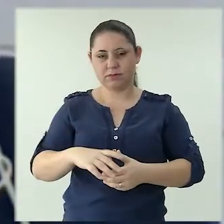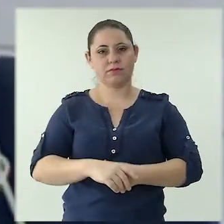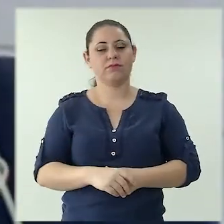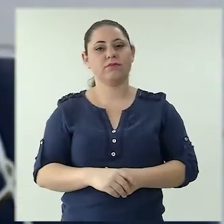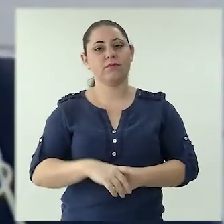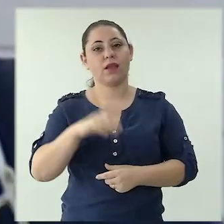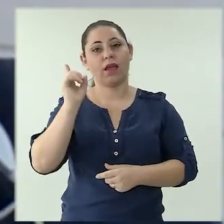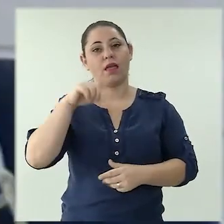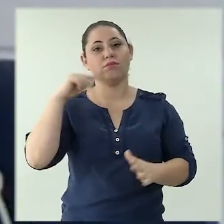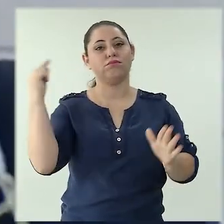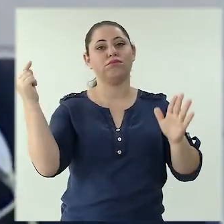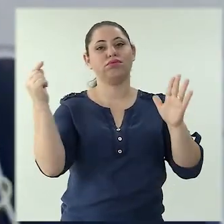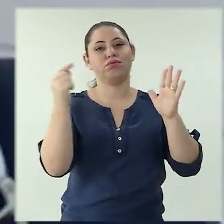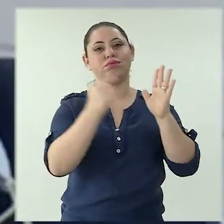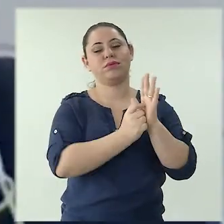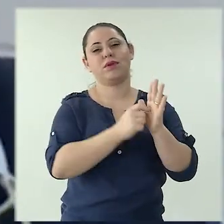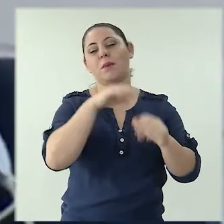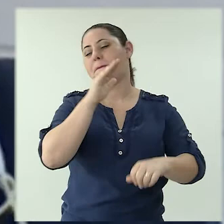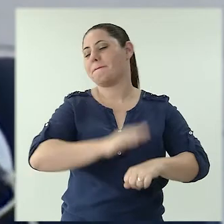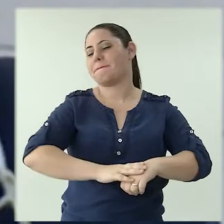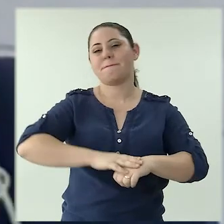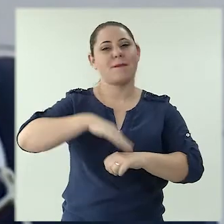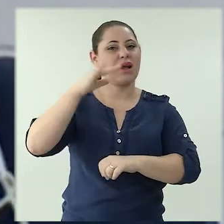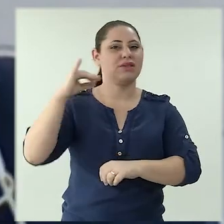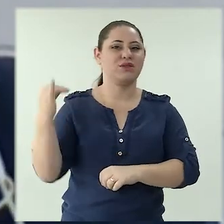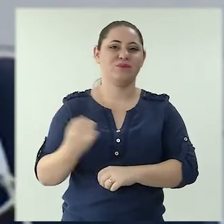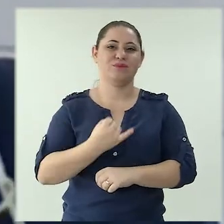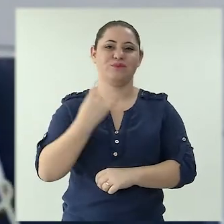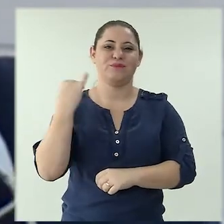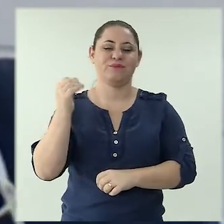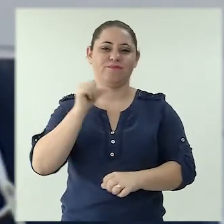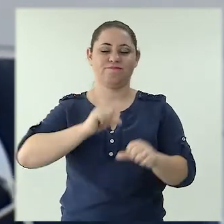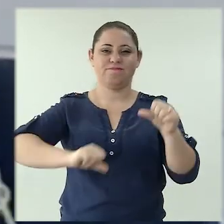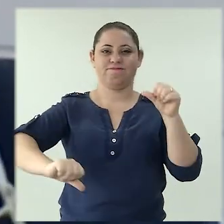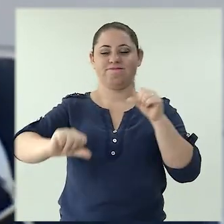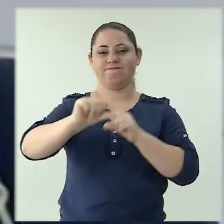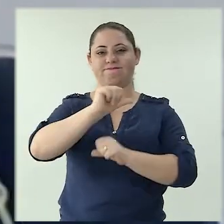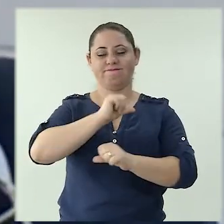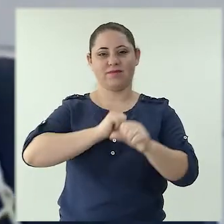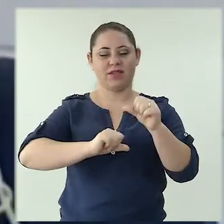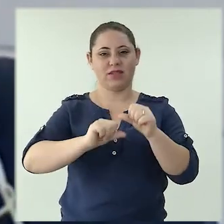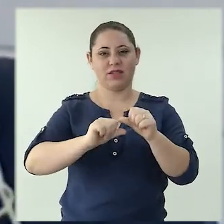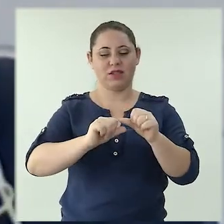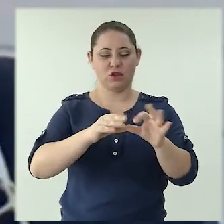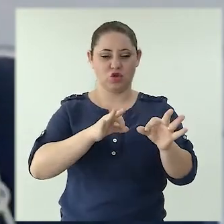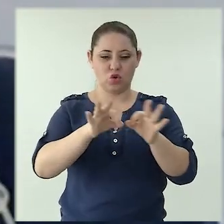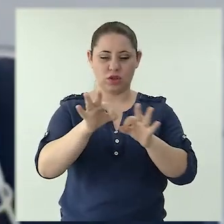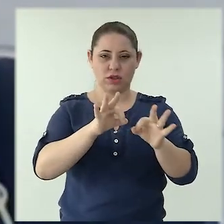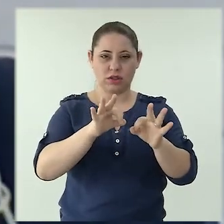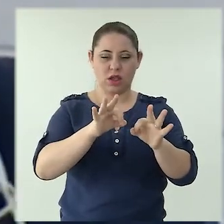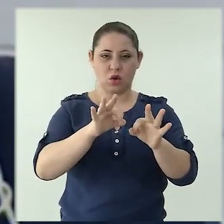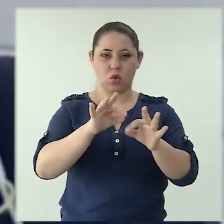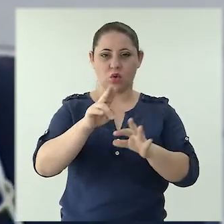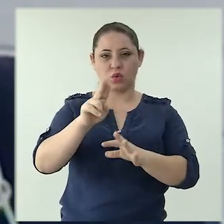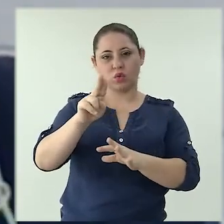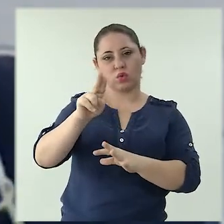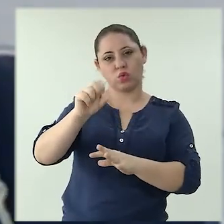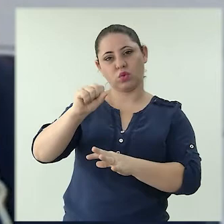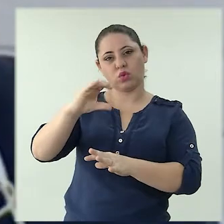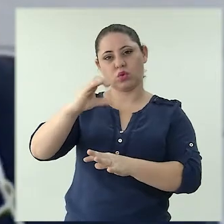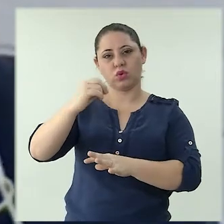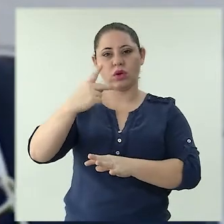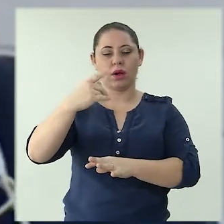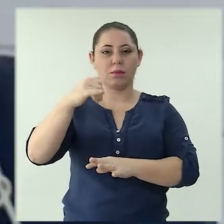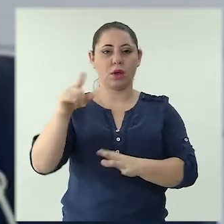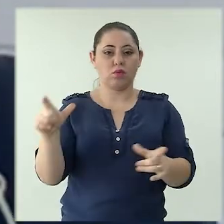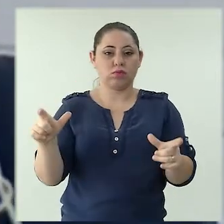Paulo, esse é o ponto-chave e mais importante dessa alteração e desburocratização do uso capião. Primeiro porque o tempo